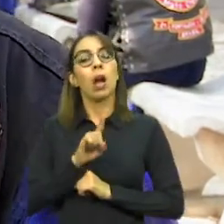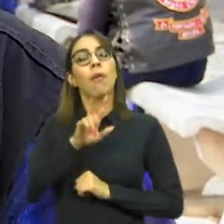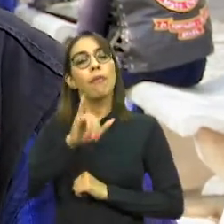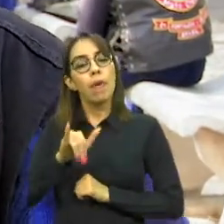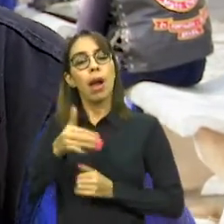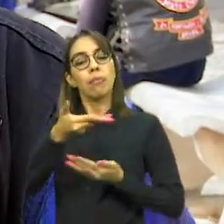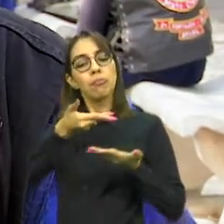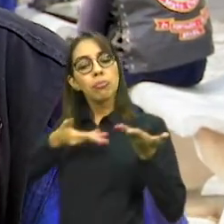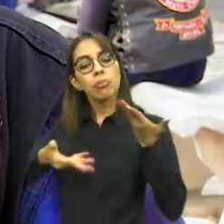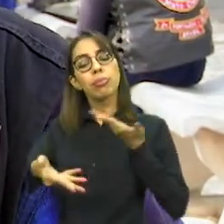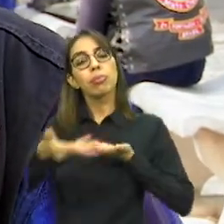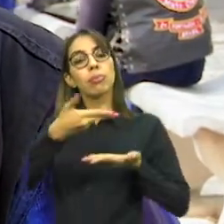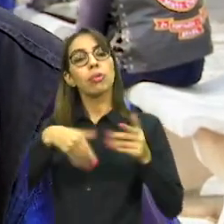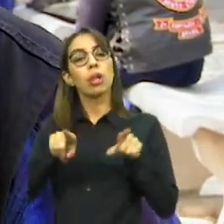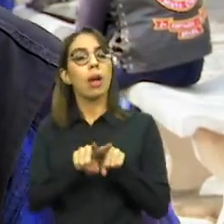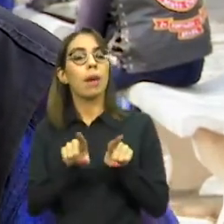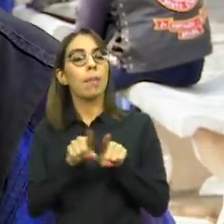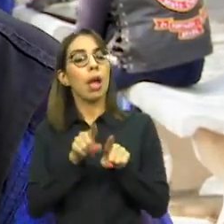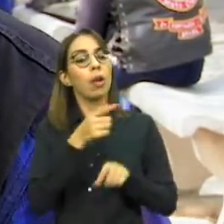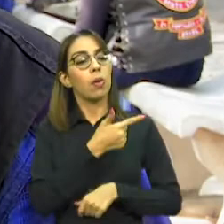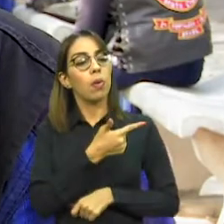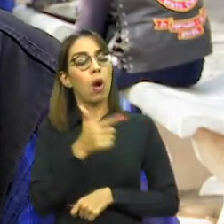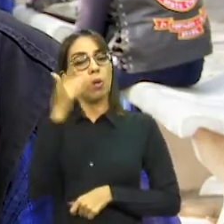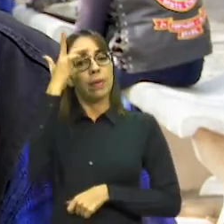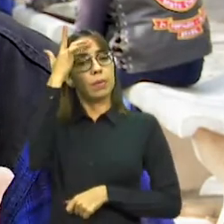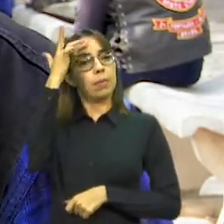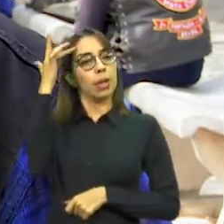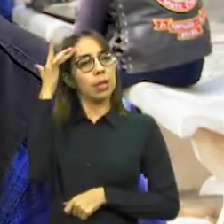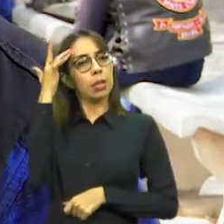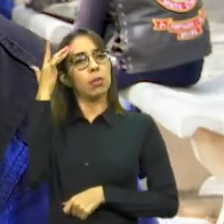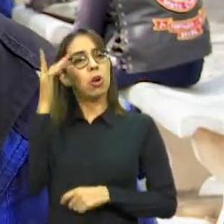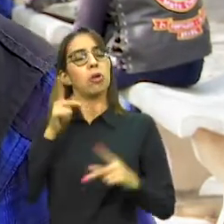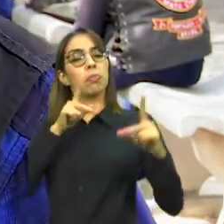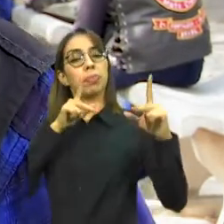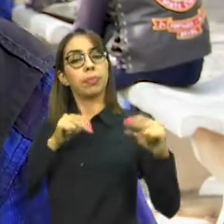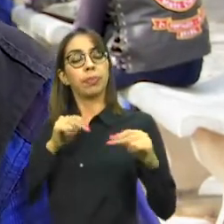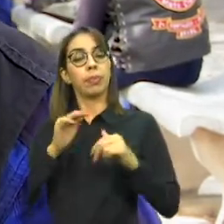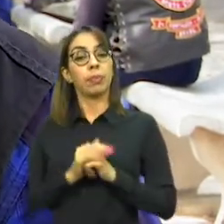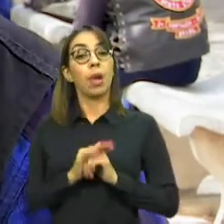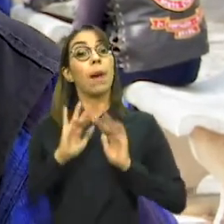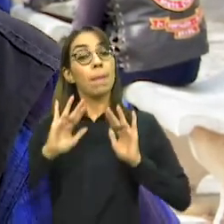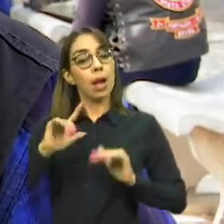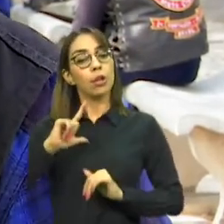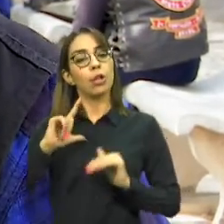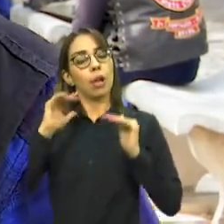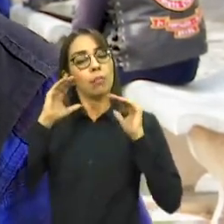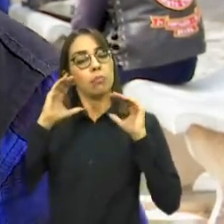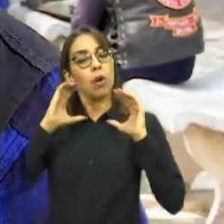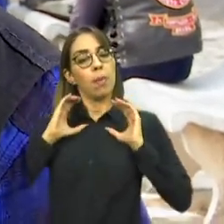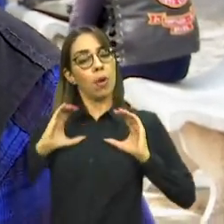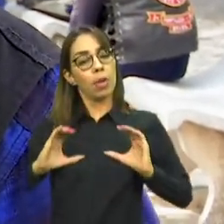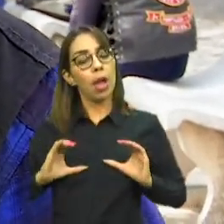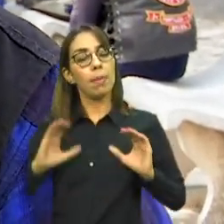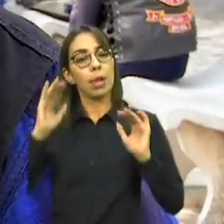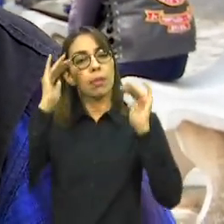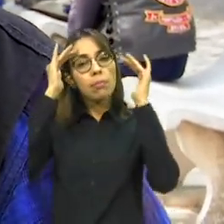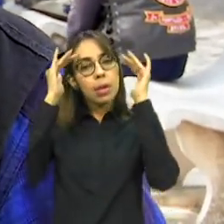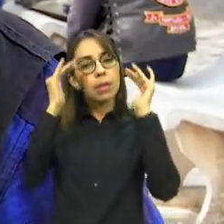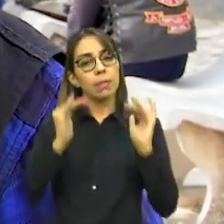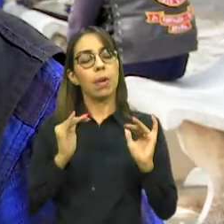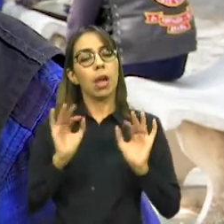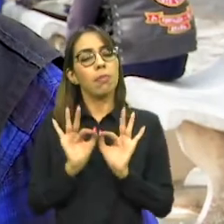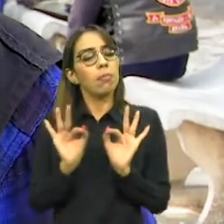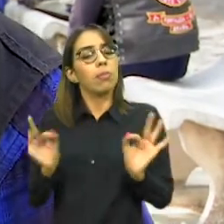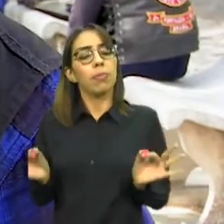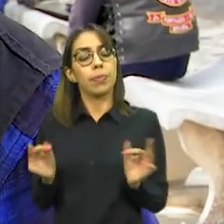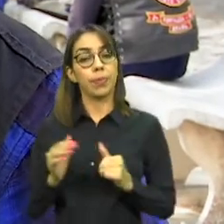né, com os demais no meio, né, tendo toda uma postura de respeito, de humildade. E o motoclube,